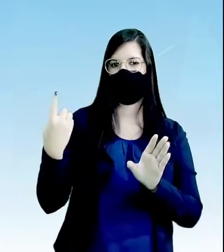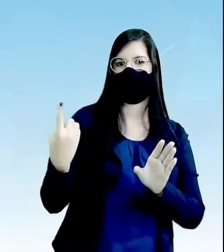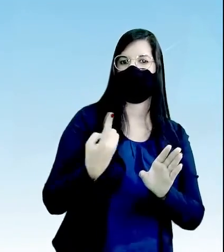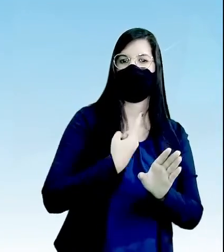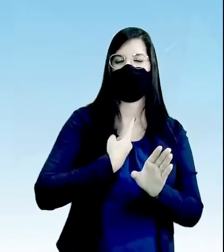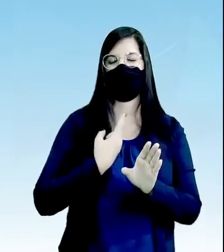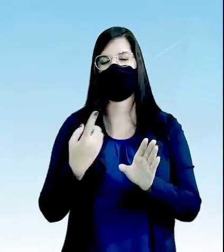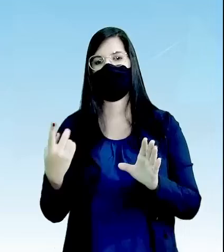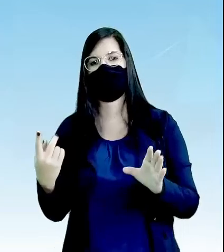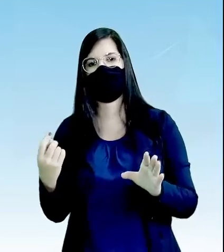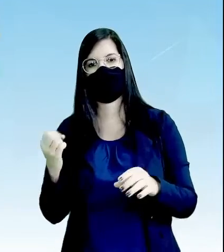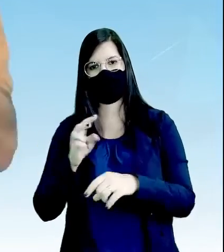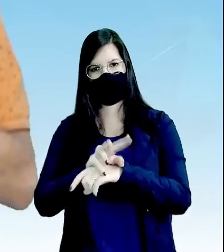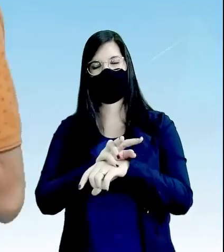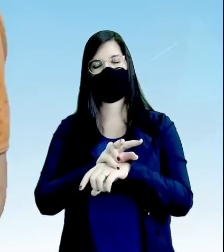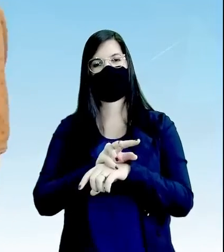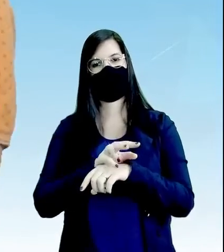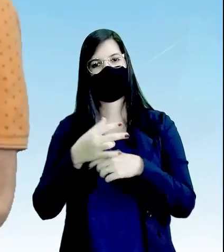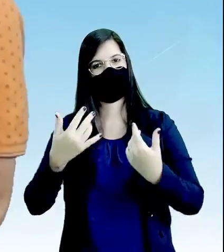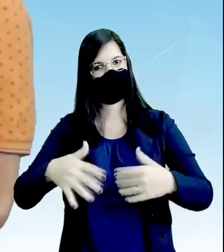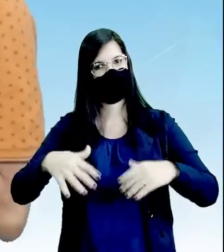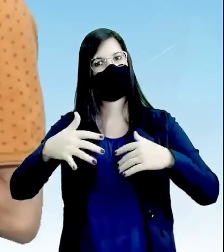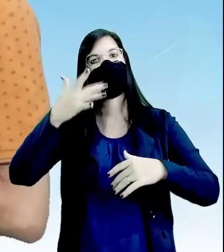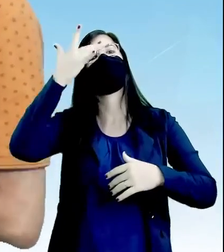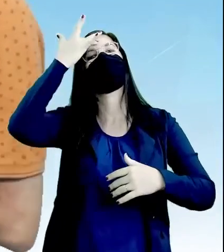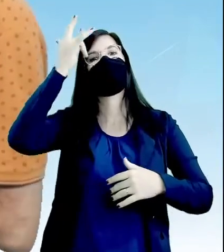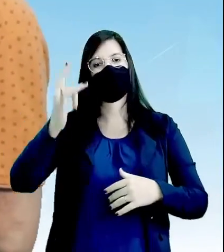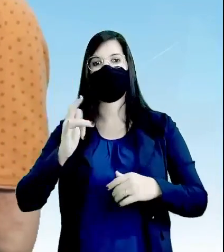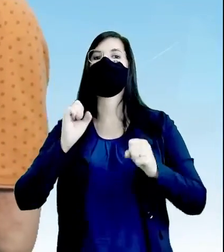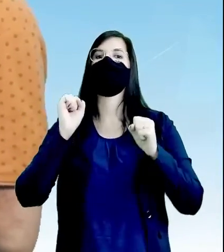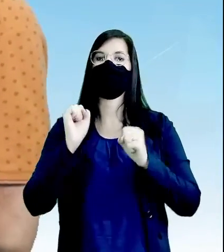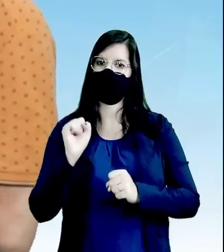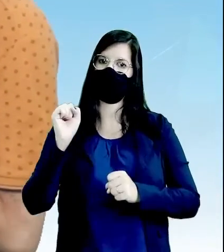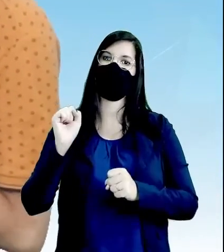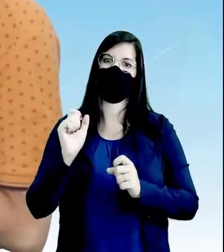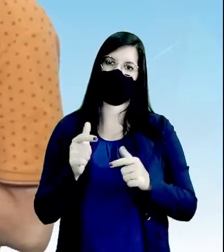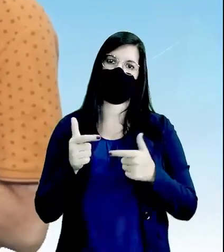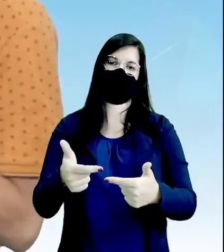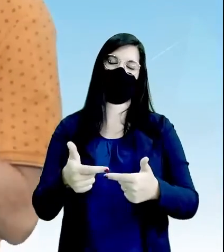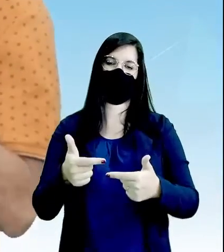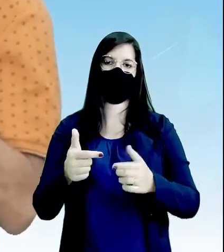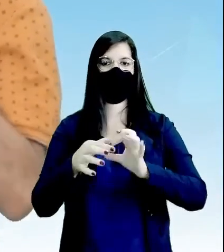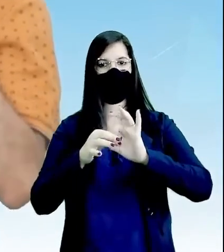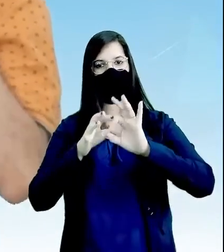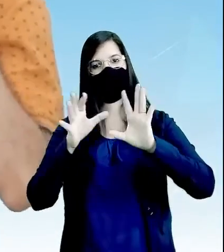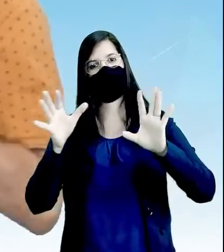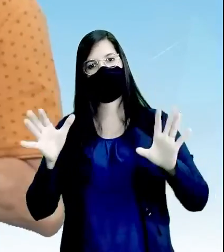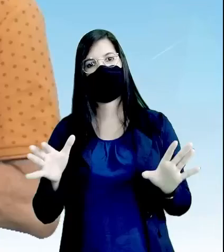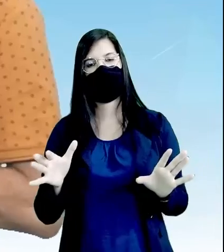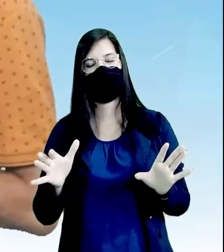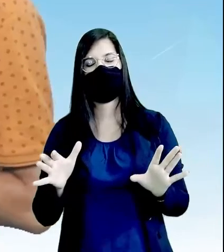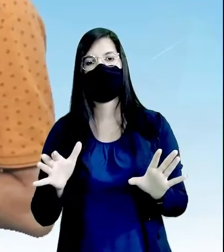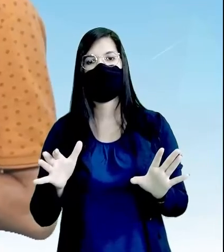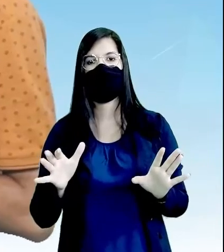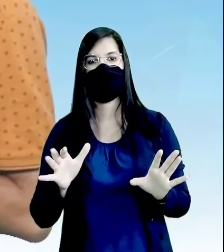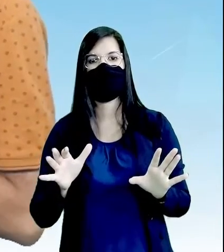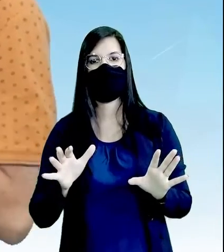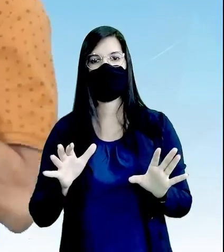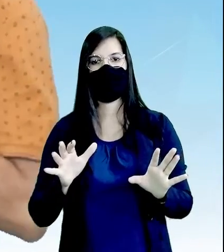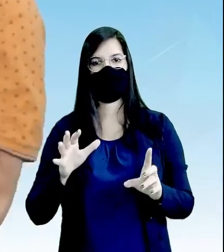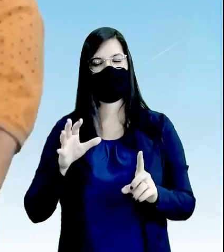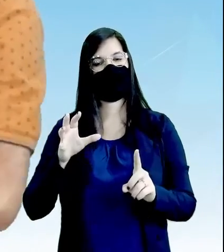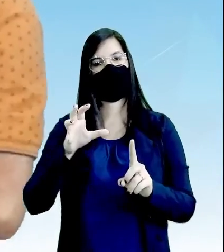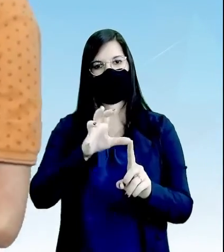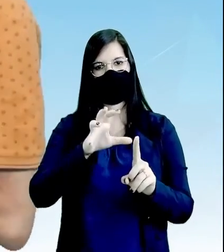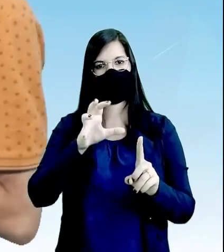de penúria, porque amanhã pode ser a gente que esteja lutando por nossa liberdade, que foi ameaçada